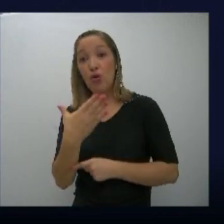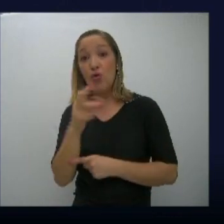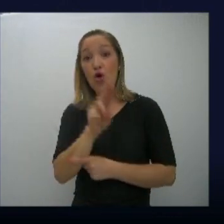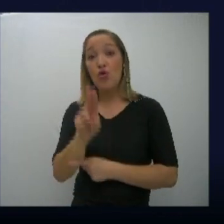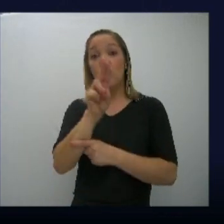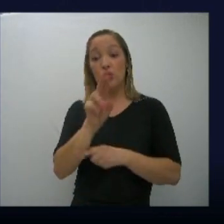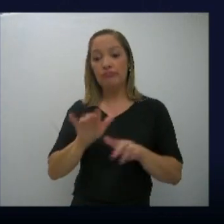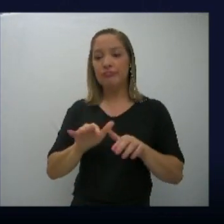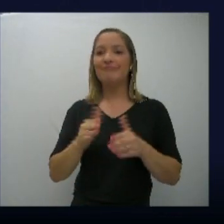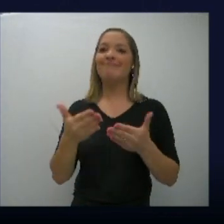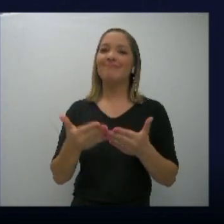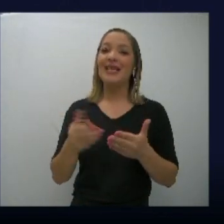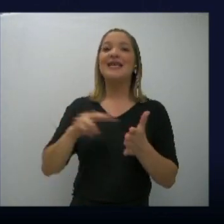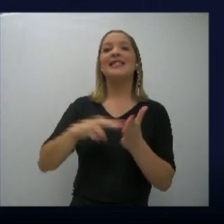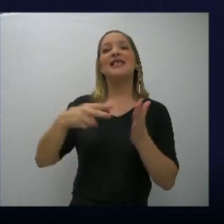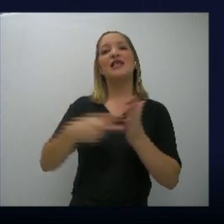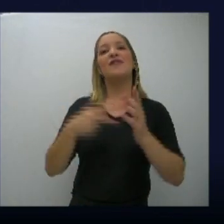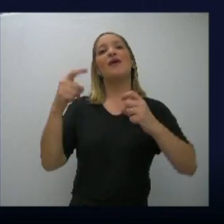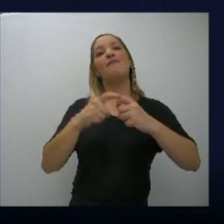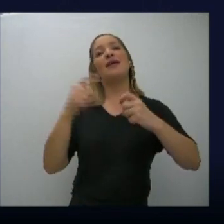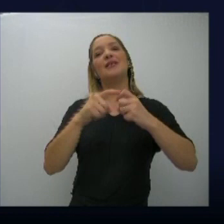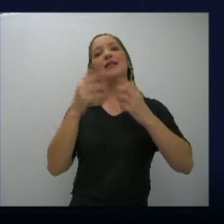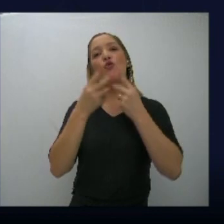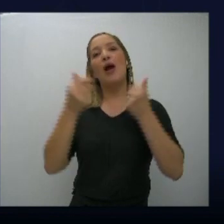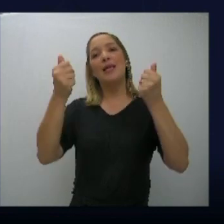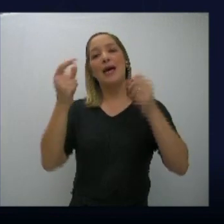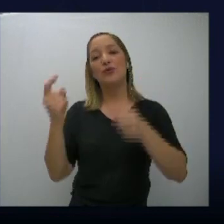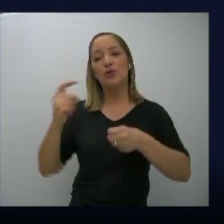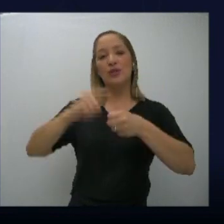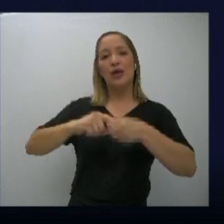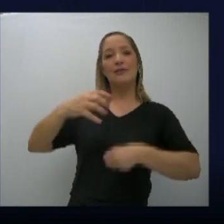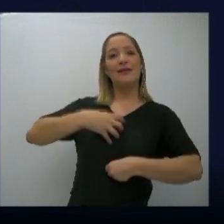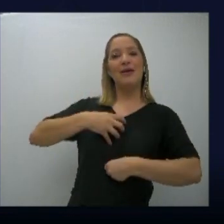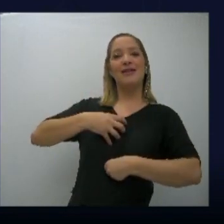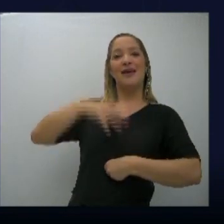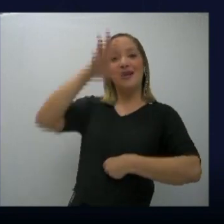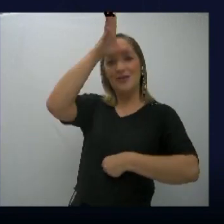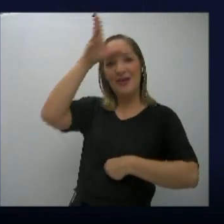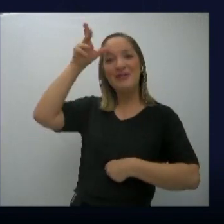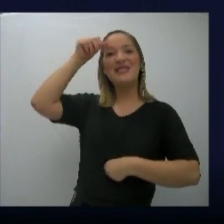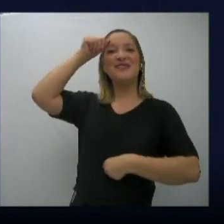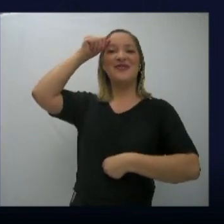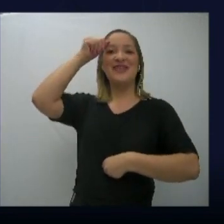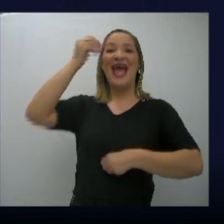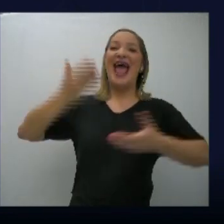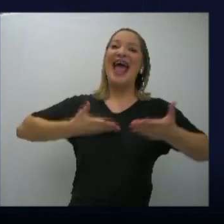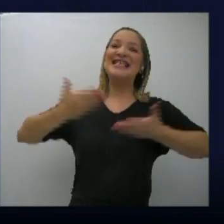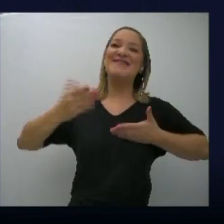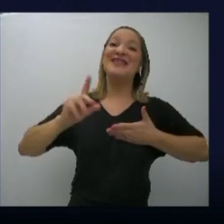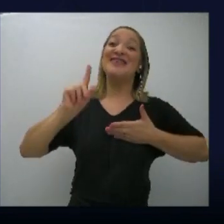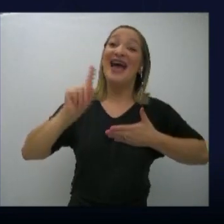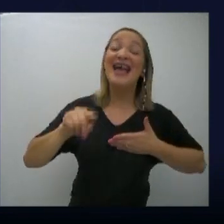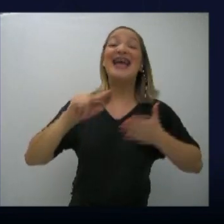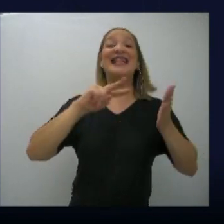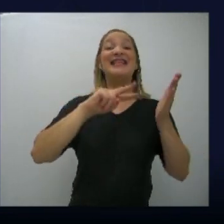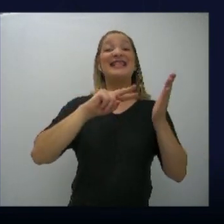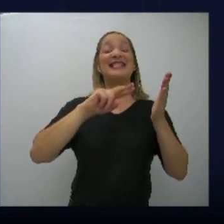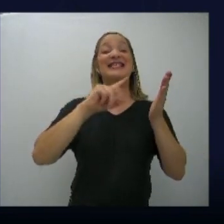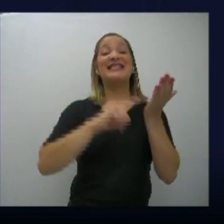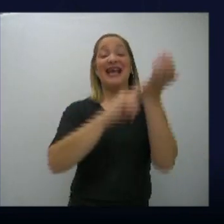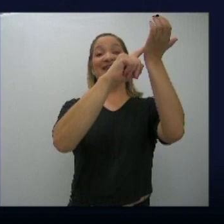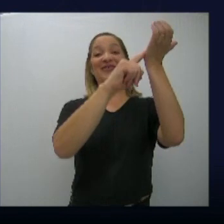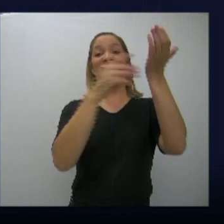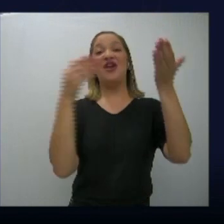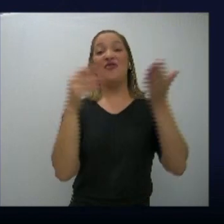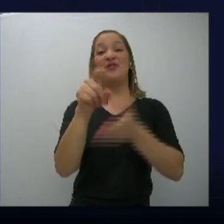medicina de qualidade no interior da Bahia estou Baiano tem que levar ele interior da Amazônia isso é serviço e tecnologia hoje XP